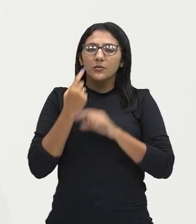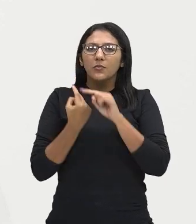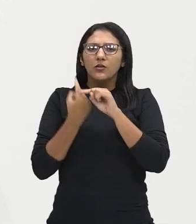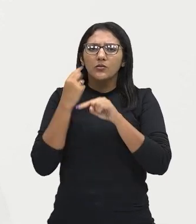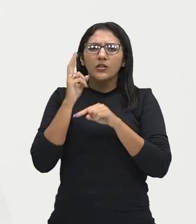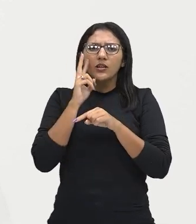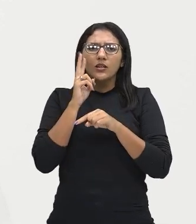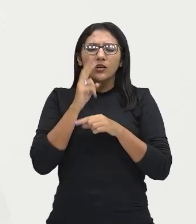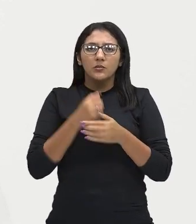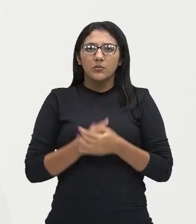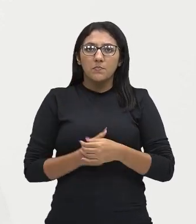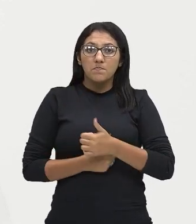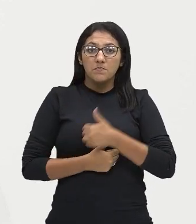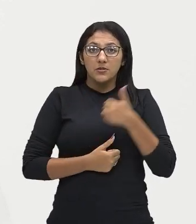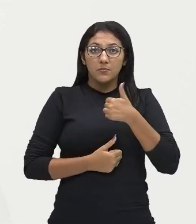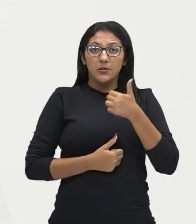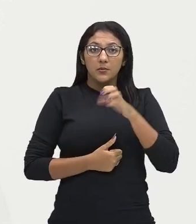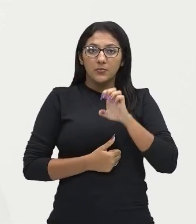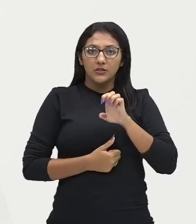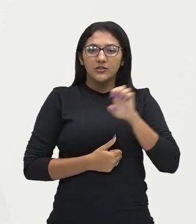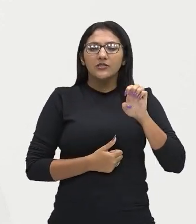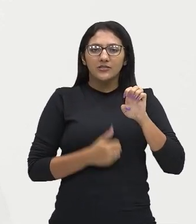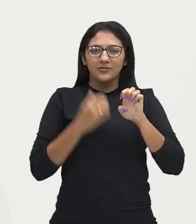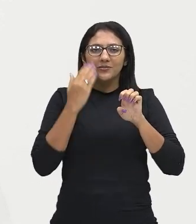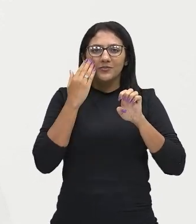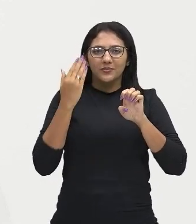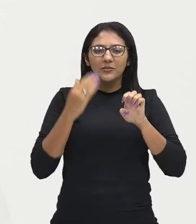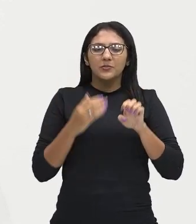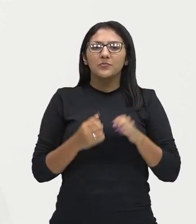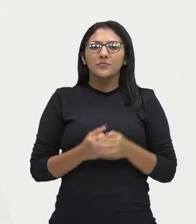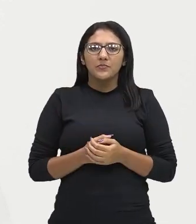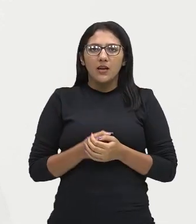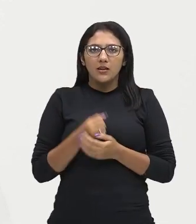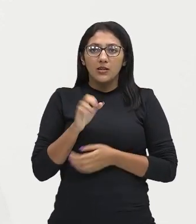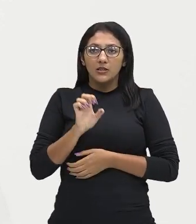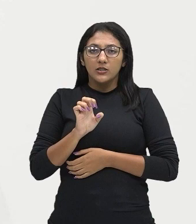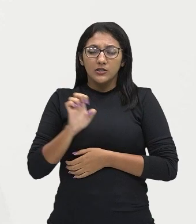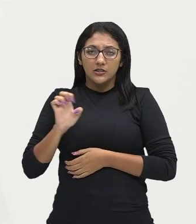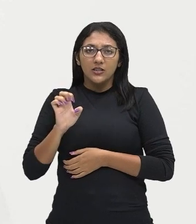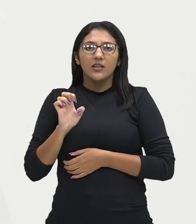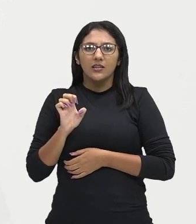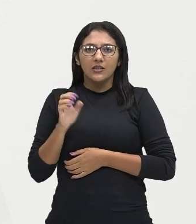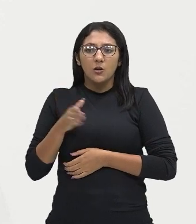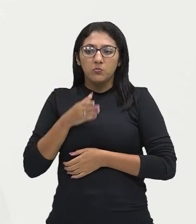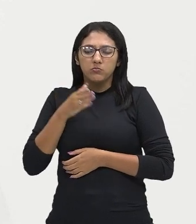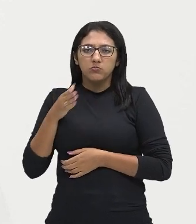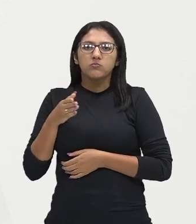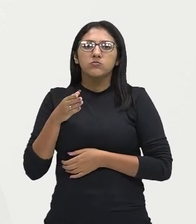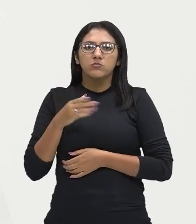que esse aqui é a primeira parte, tá legal? E esse aqui é a segunda. 2/3 equivale à